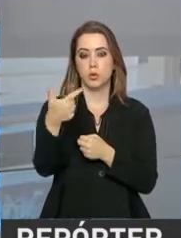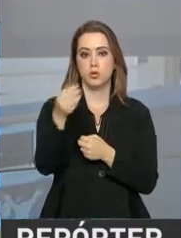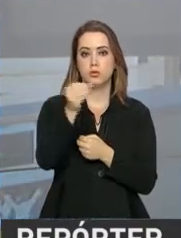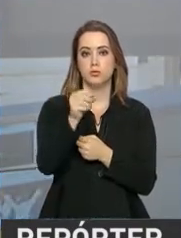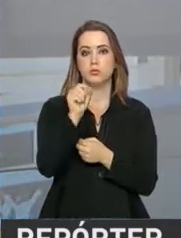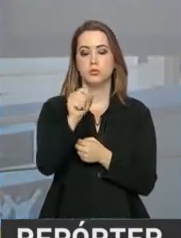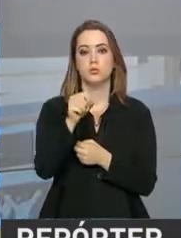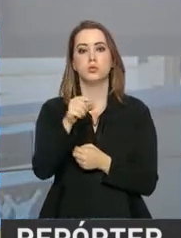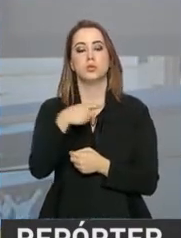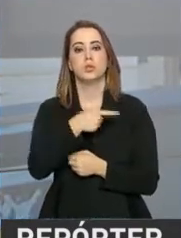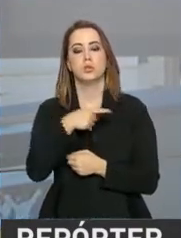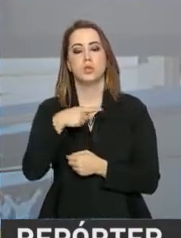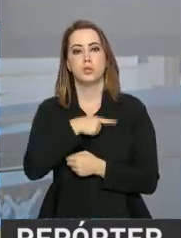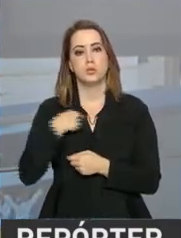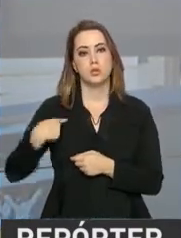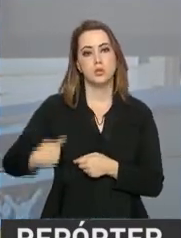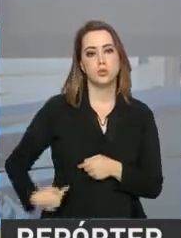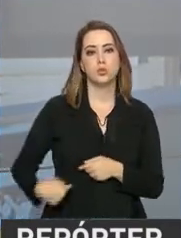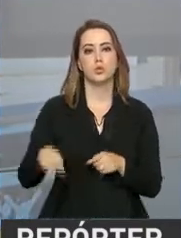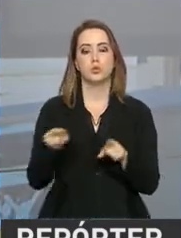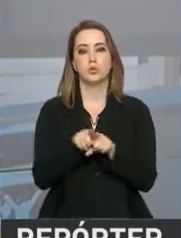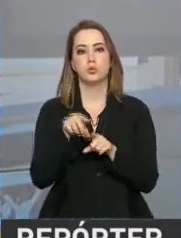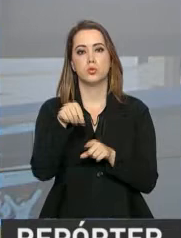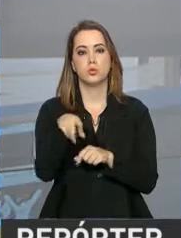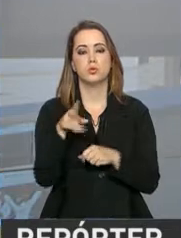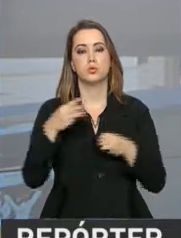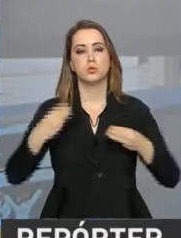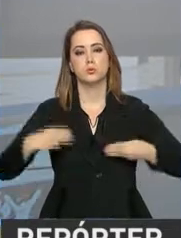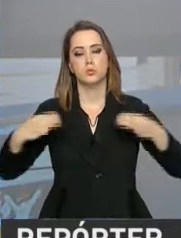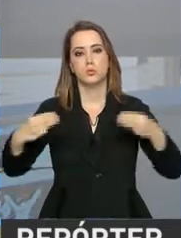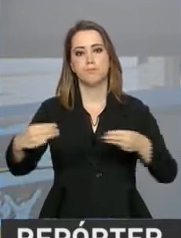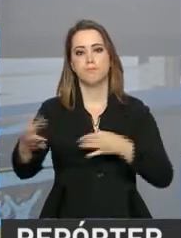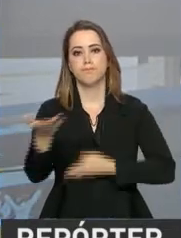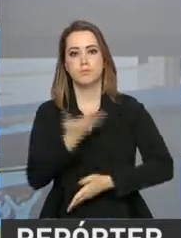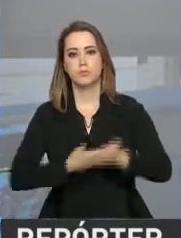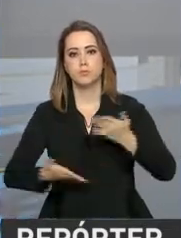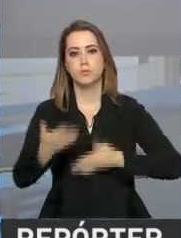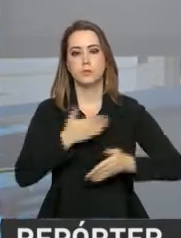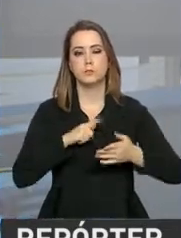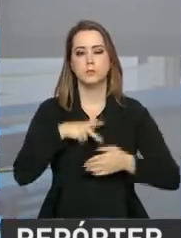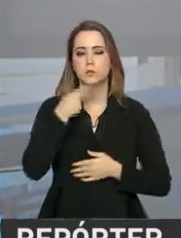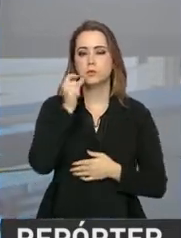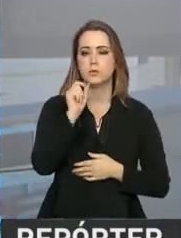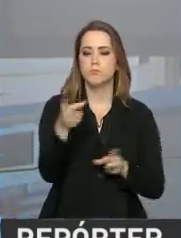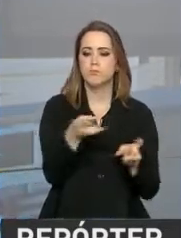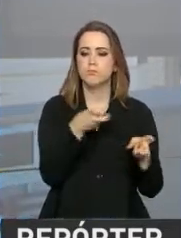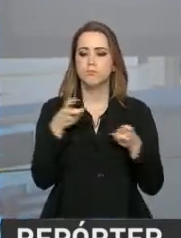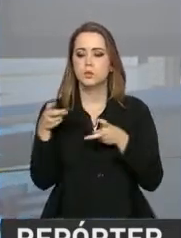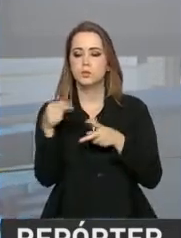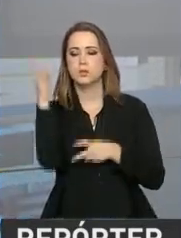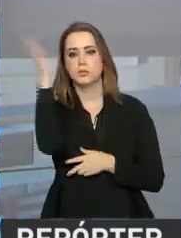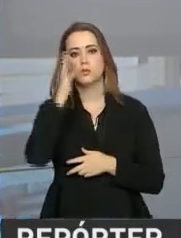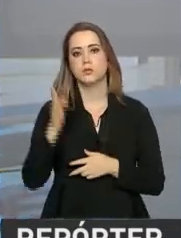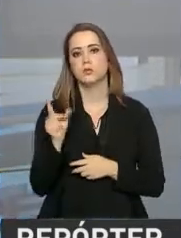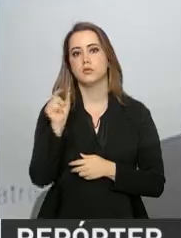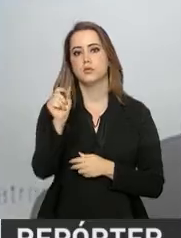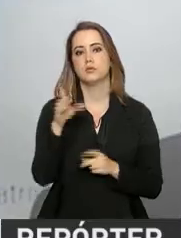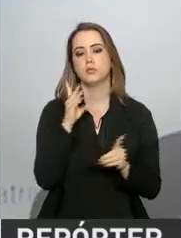do Desenvolvimento, Comércio Exterior e Serviços, Marcos Pereira, falou sobre a expectativa do governo brasileiro para esse